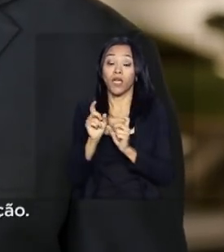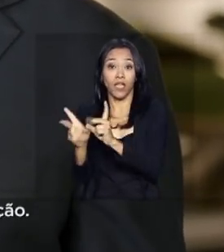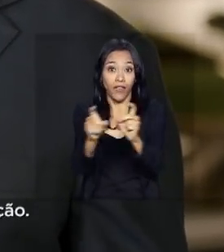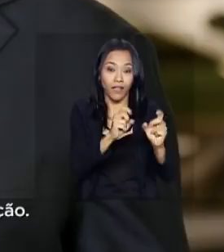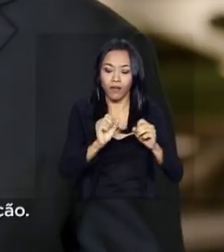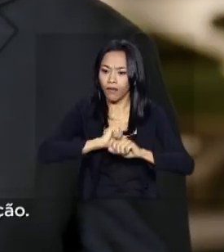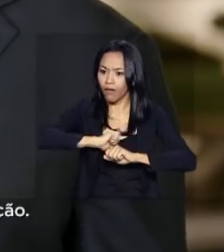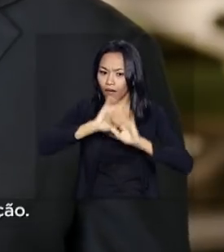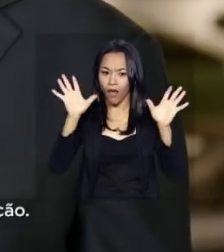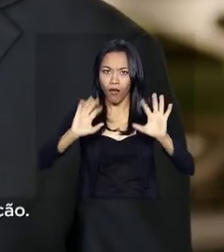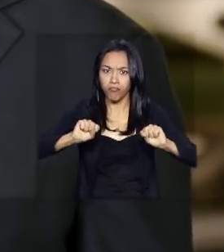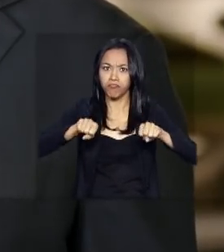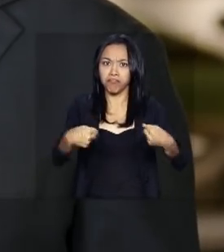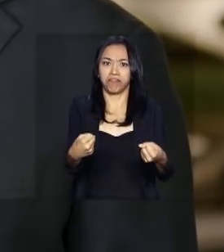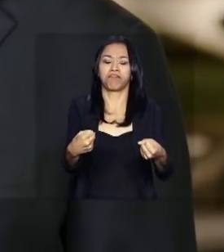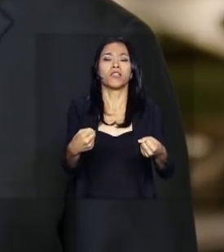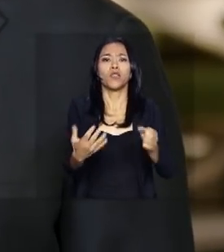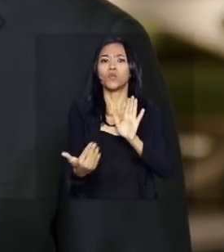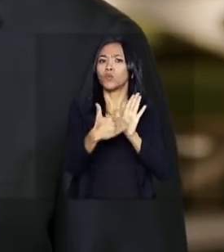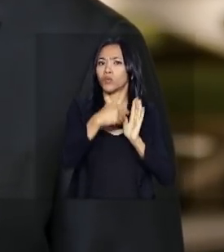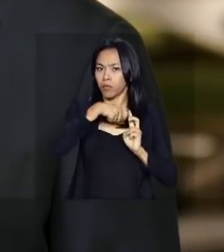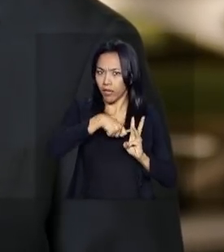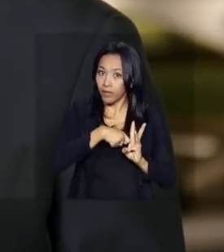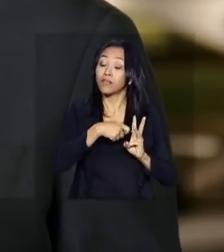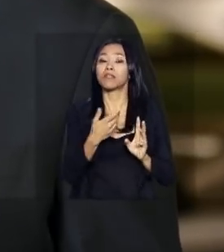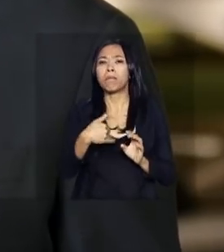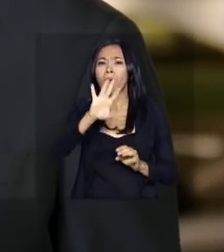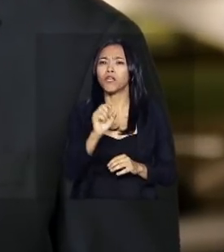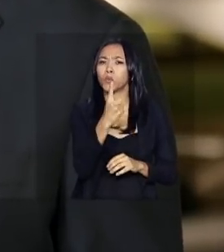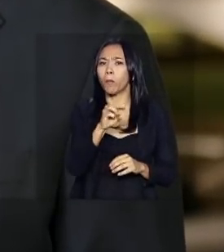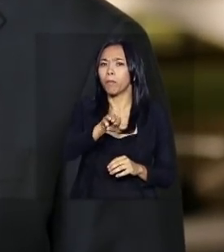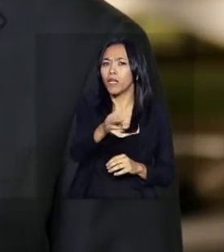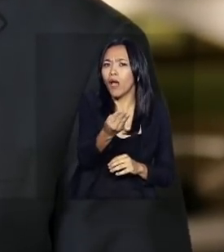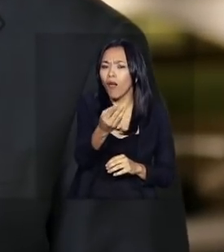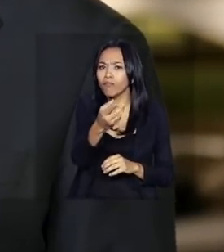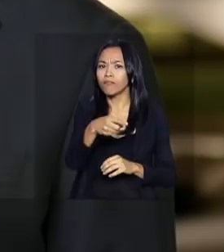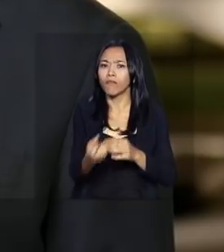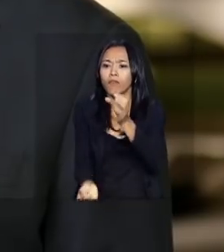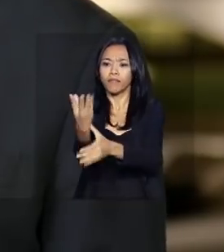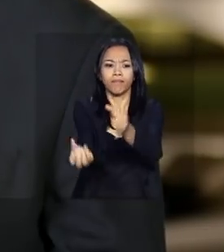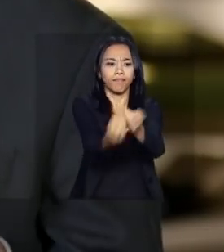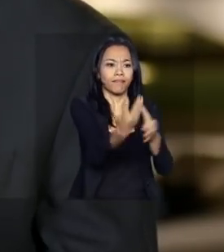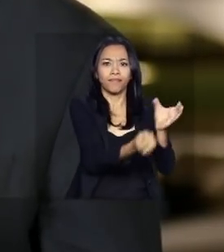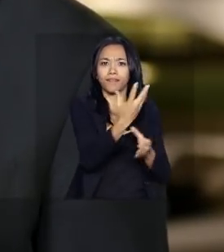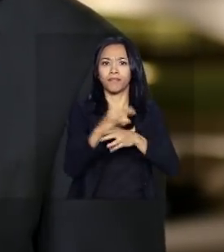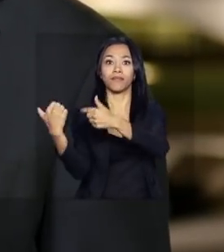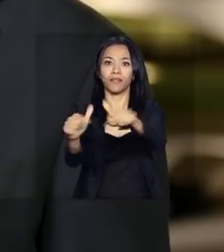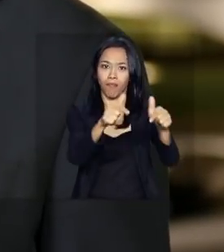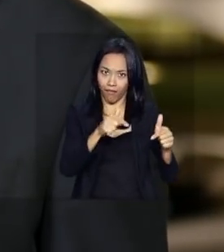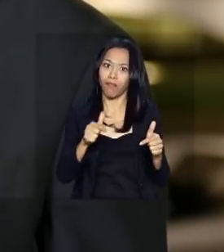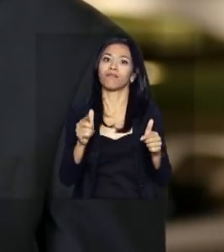claros de revitalização nos últimos meses mais de um milhão de novos postos de trabalho foram